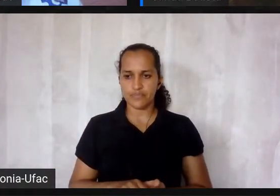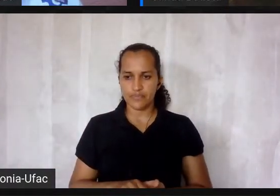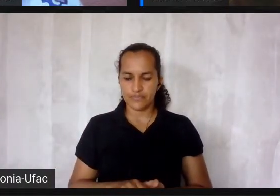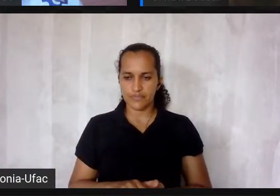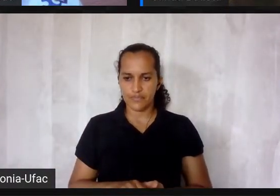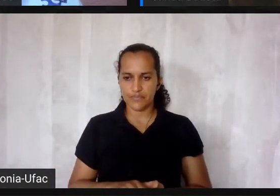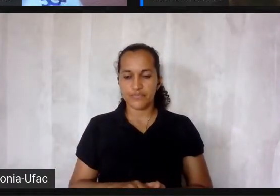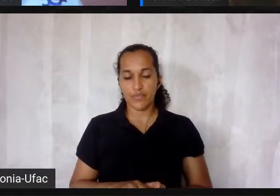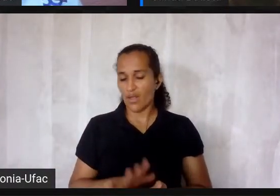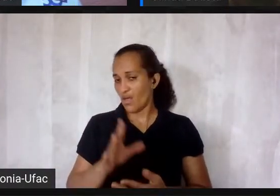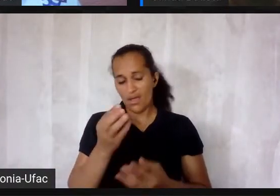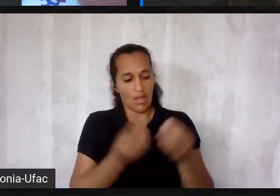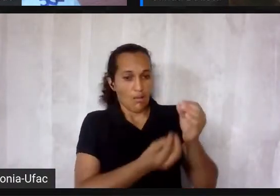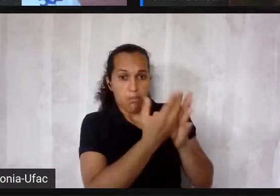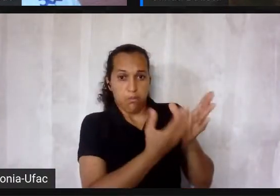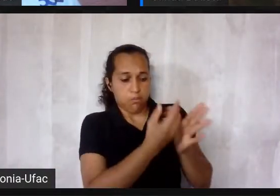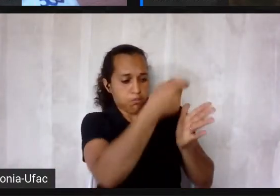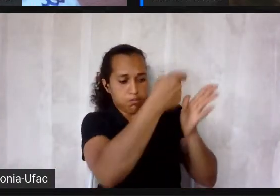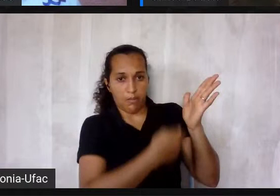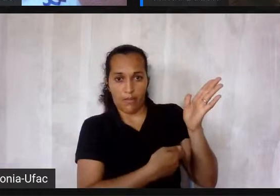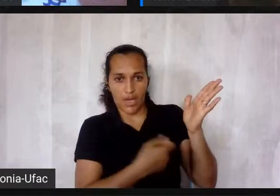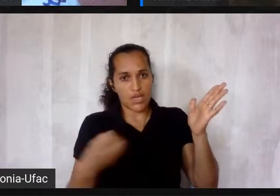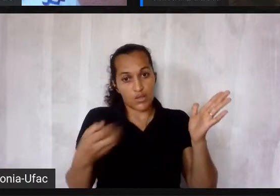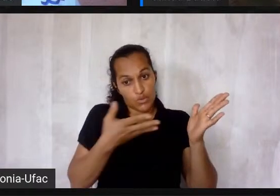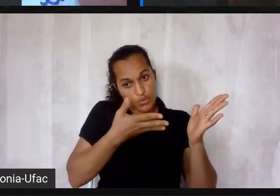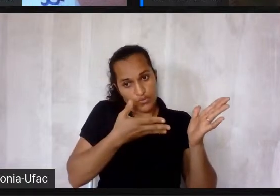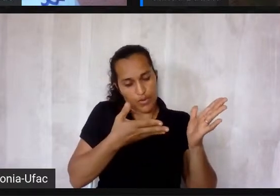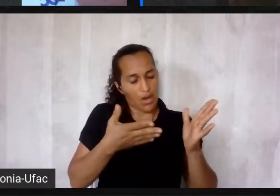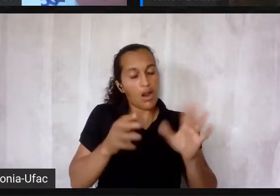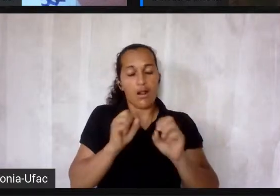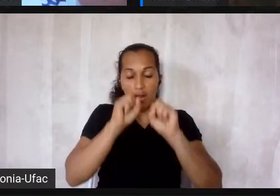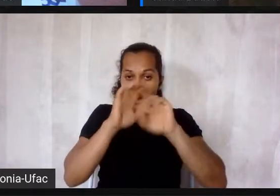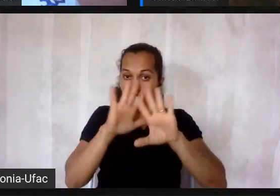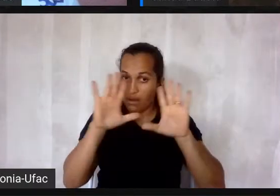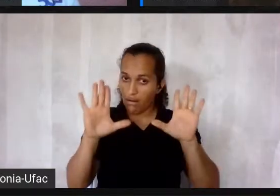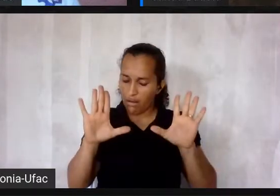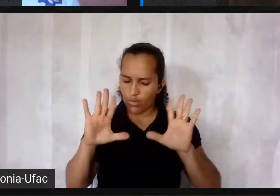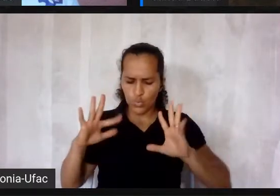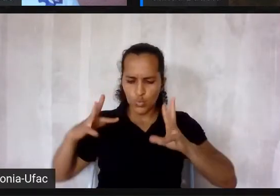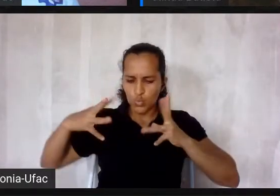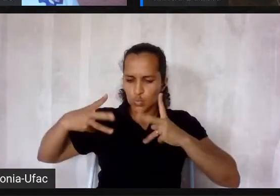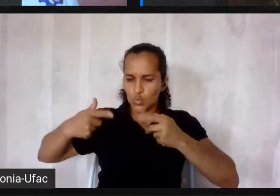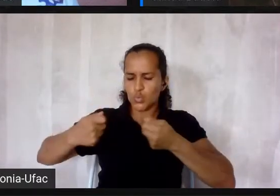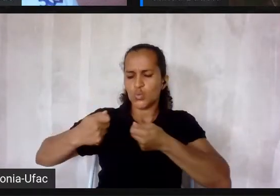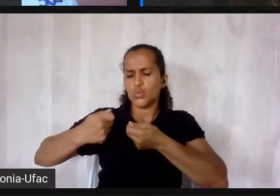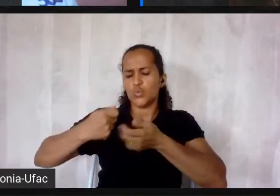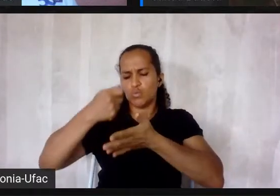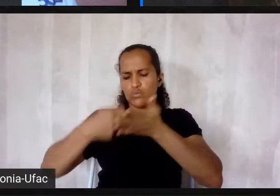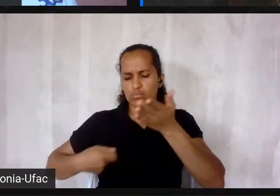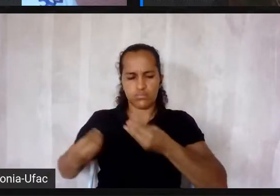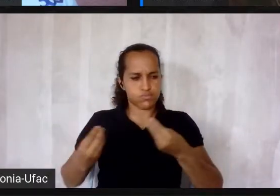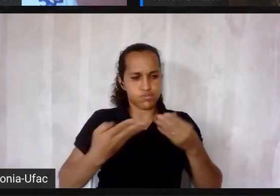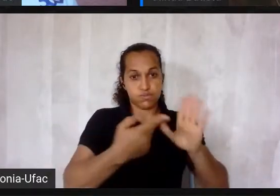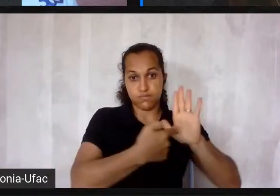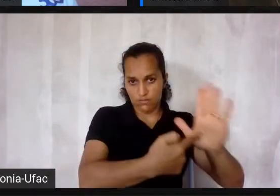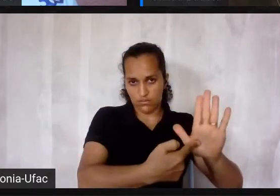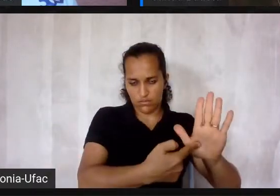É evidente que não foram publicados todos os trabalhos. Porque alguns trabalhos foram